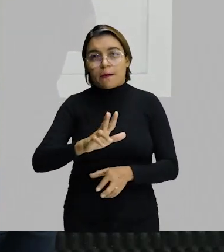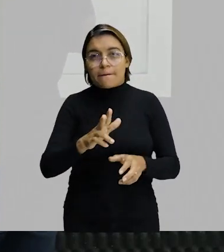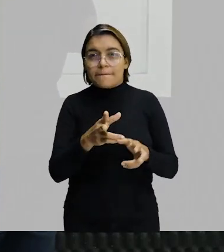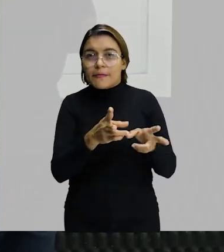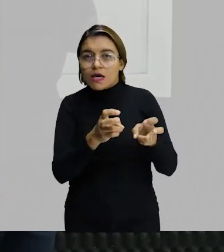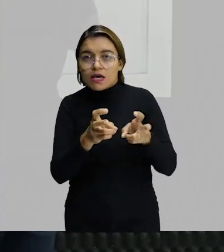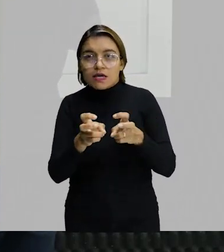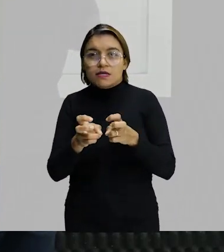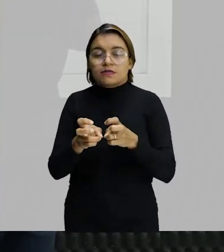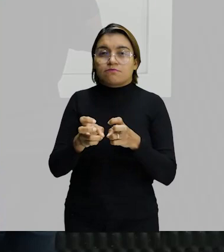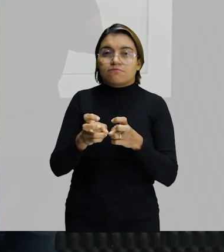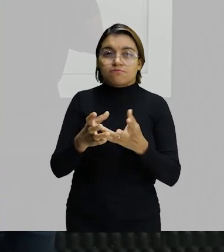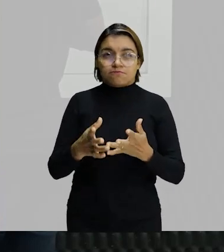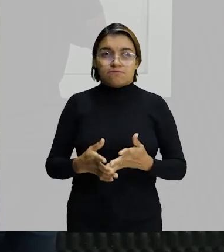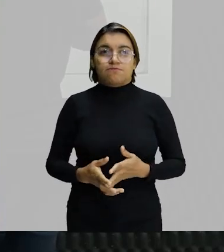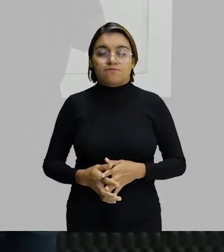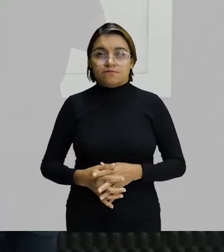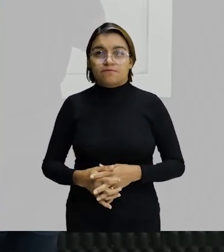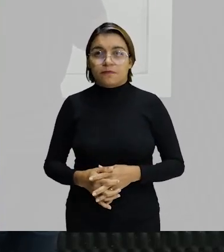absurda.